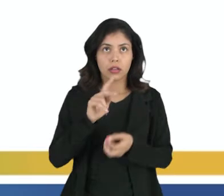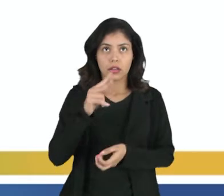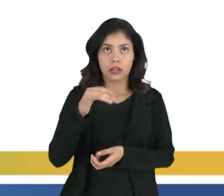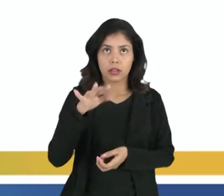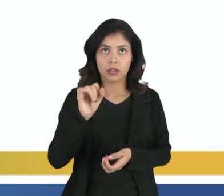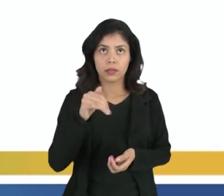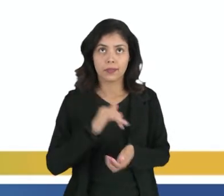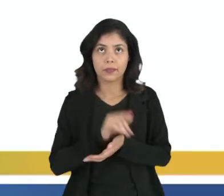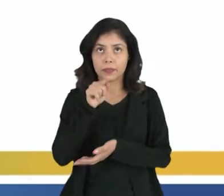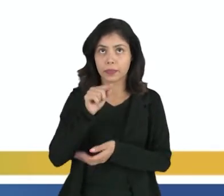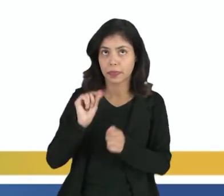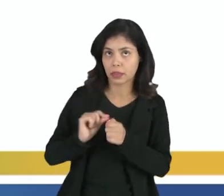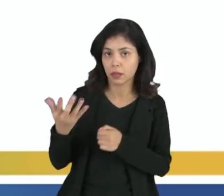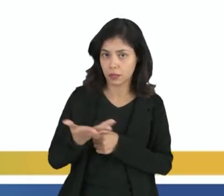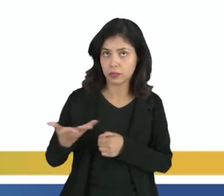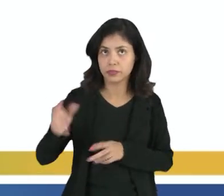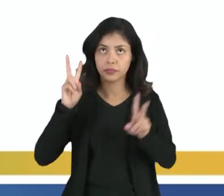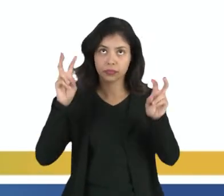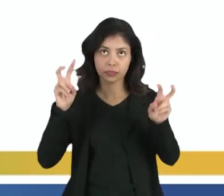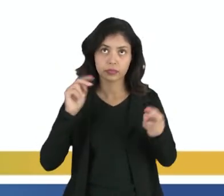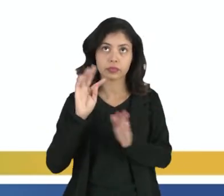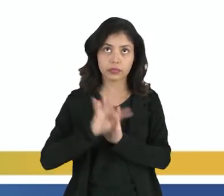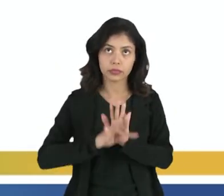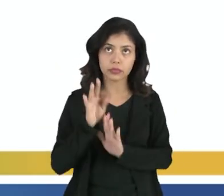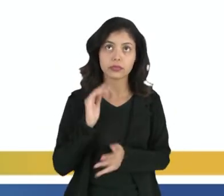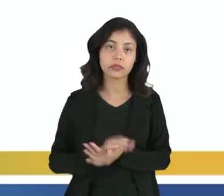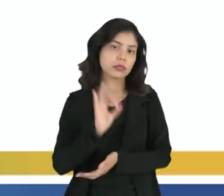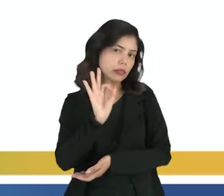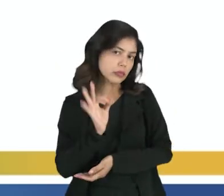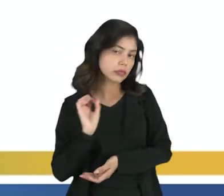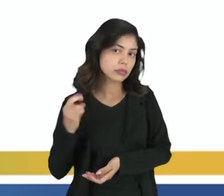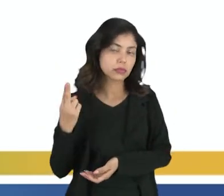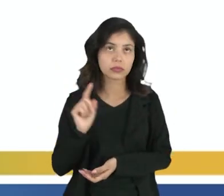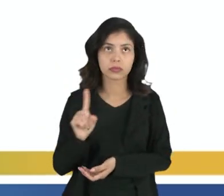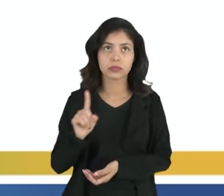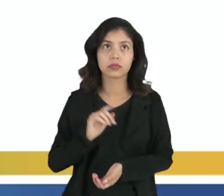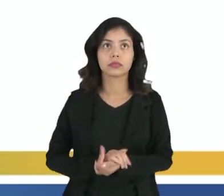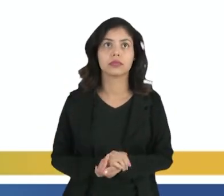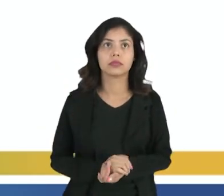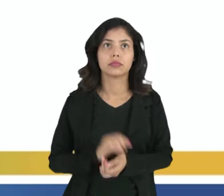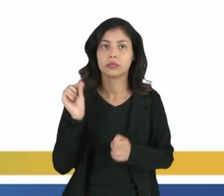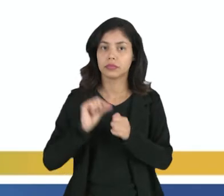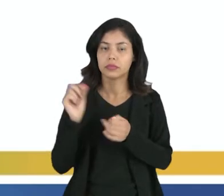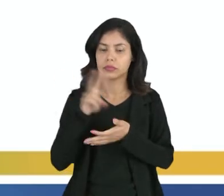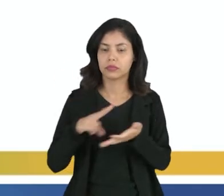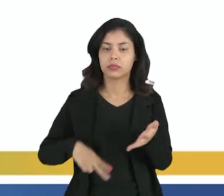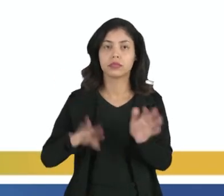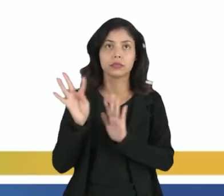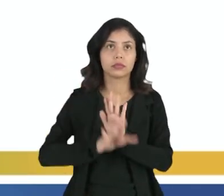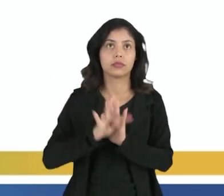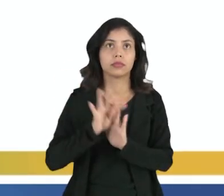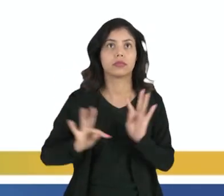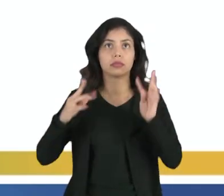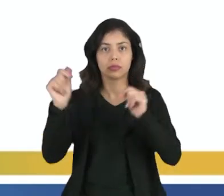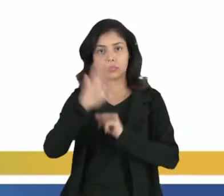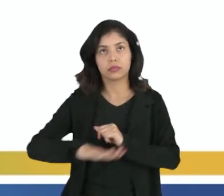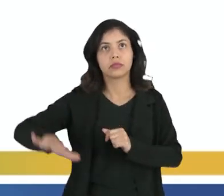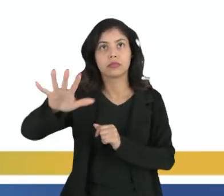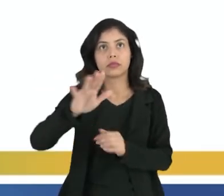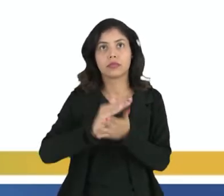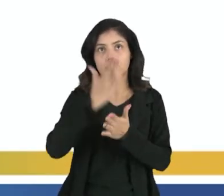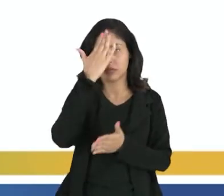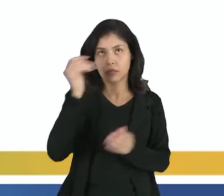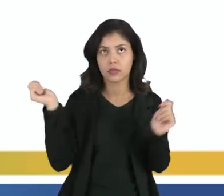hipóteses que você fez com base no título do texto se confirmam ou não. Feita a leitura do texto por completo, é